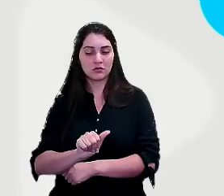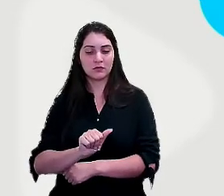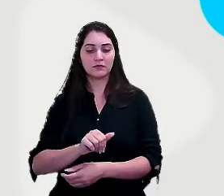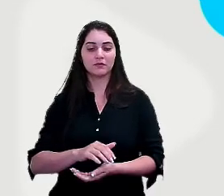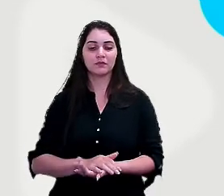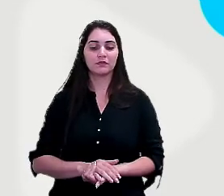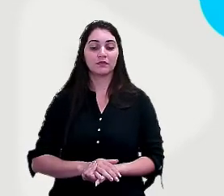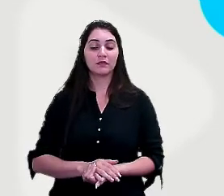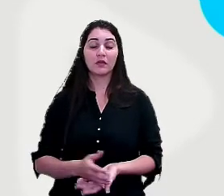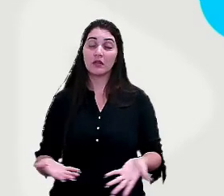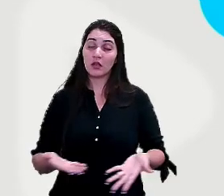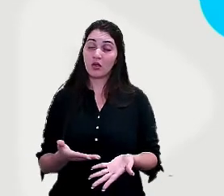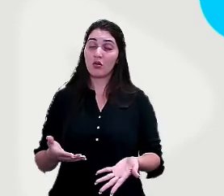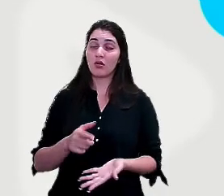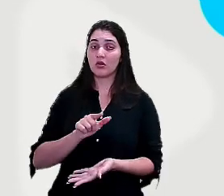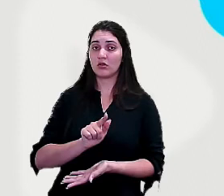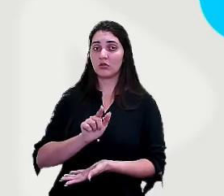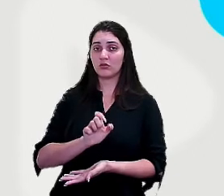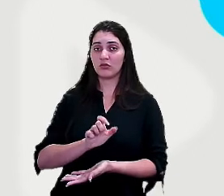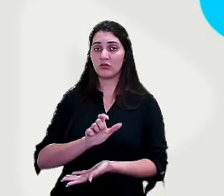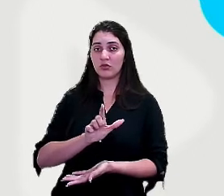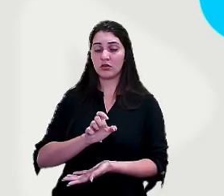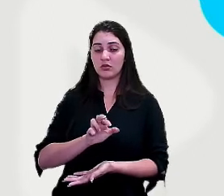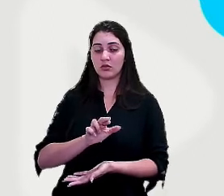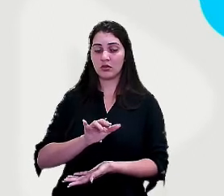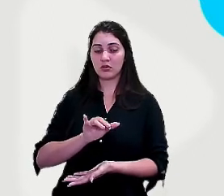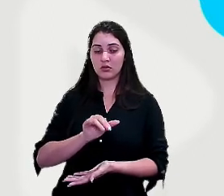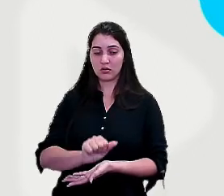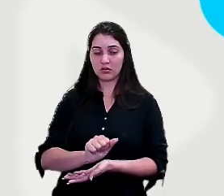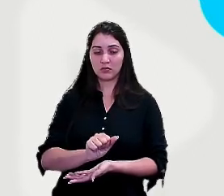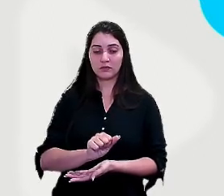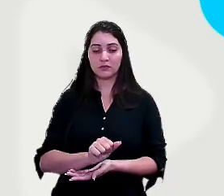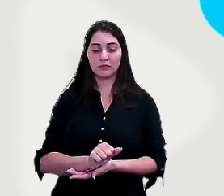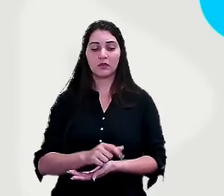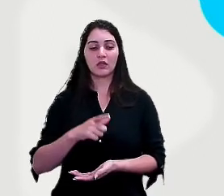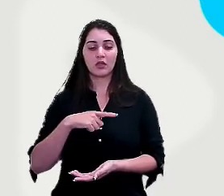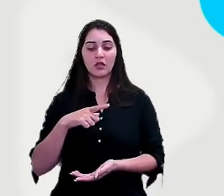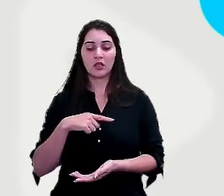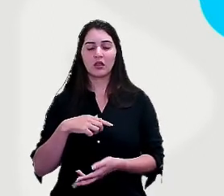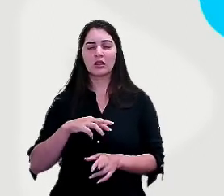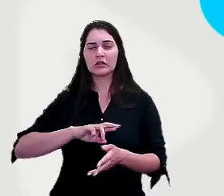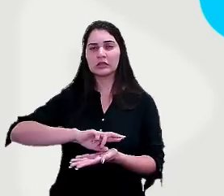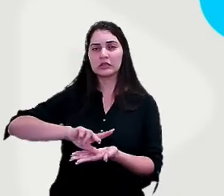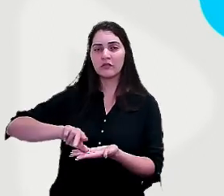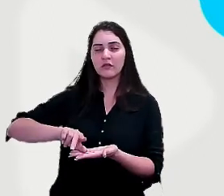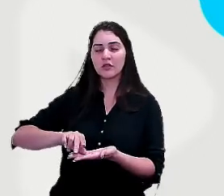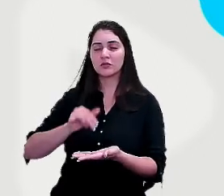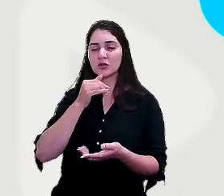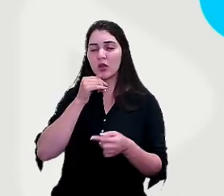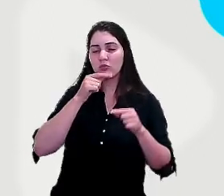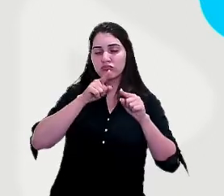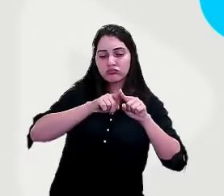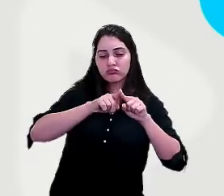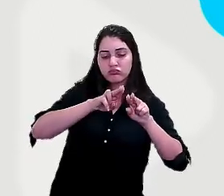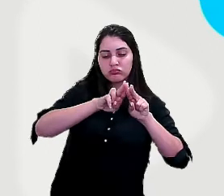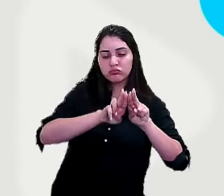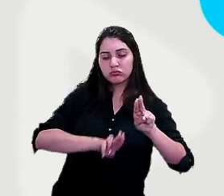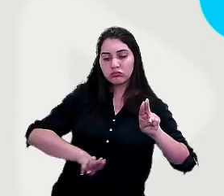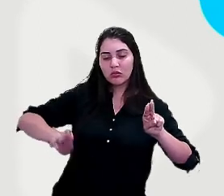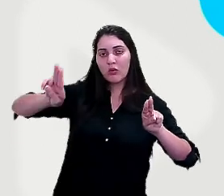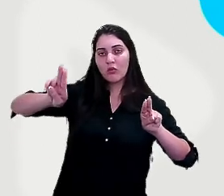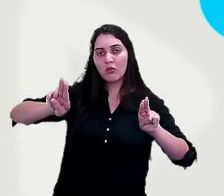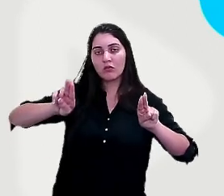E as geleiras, né? Que é a chamada erosão glacial, que forma vales em forma de U, de V, né? E os chamados fiordes.